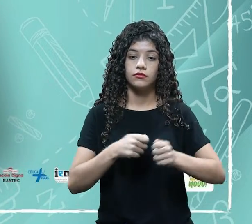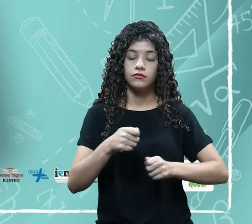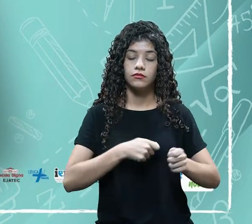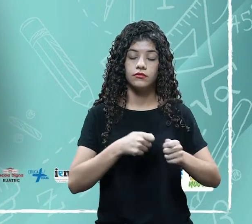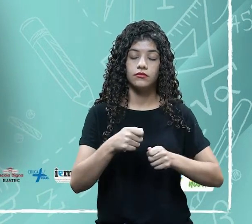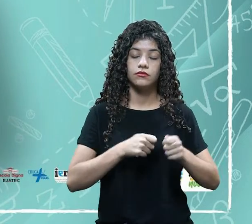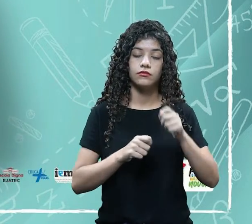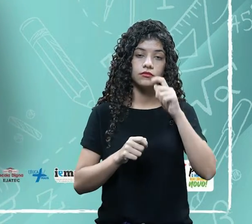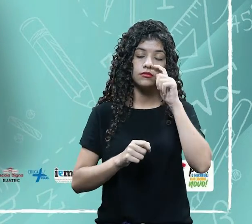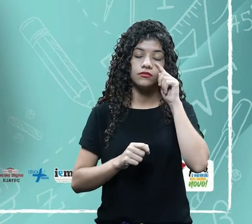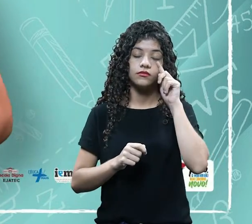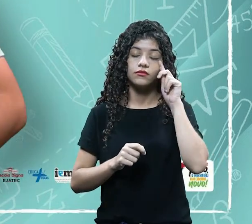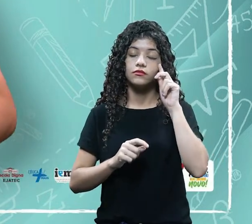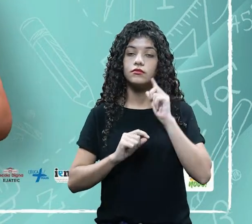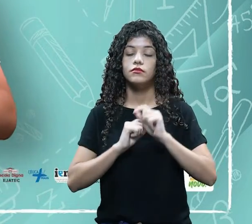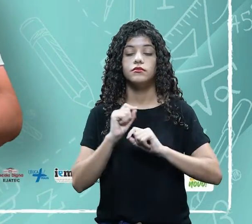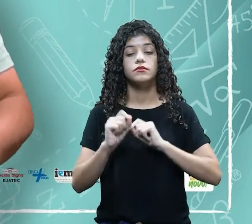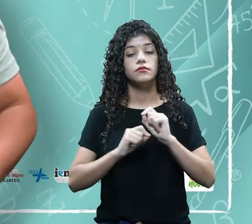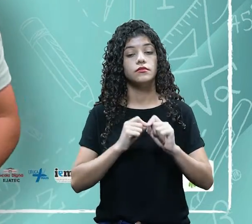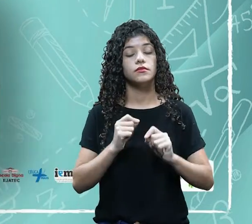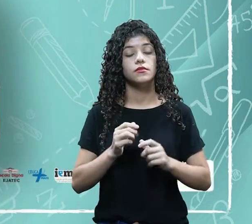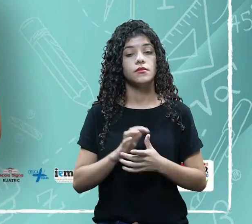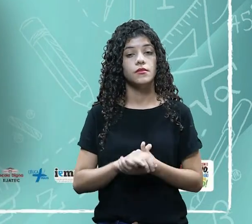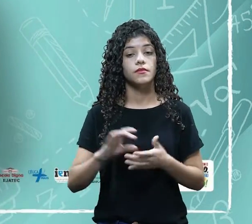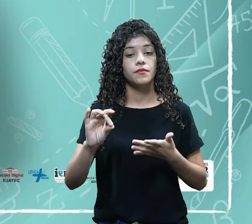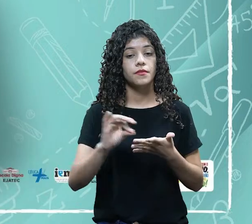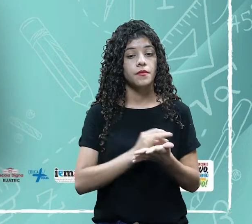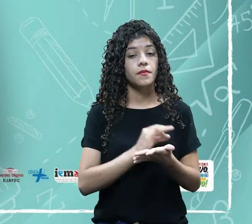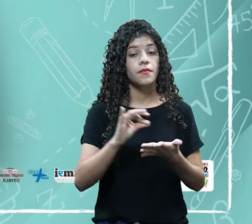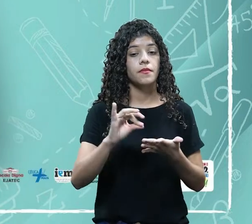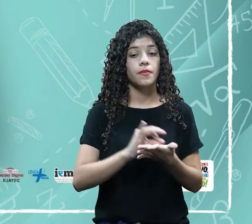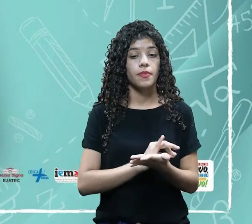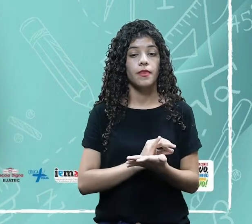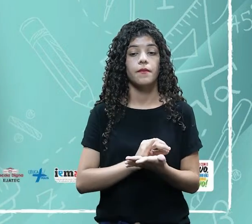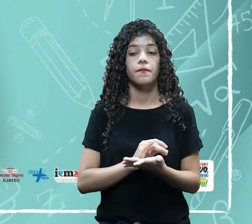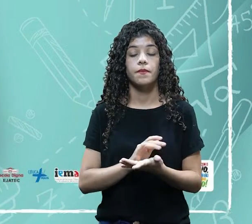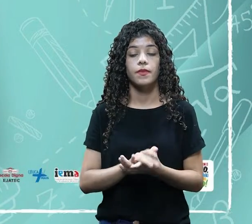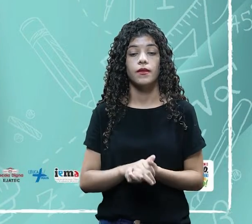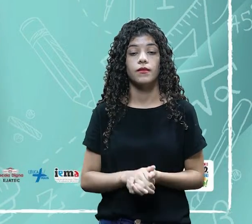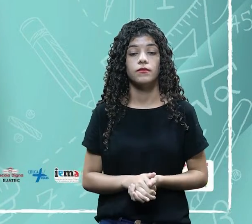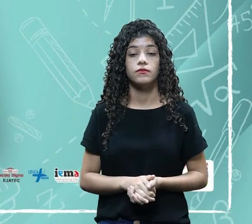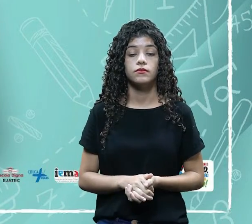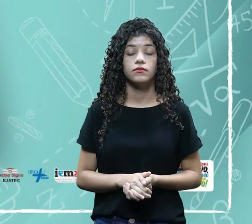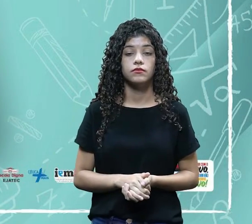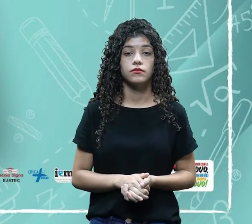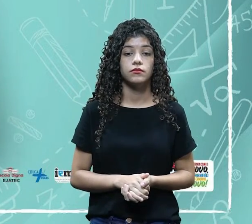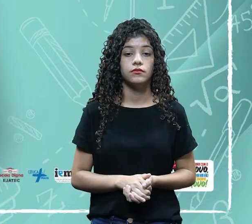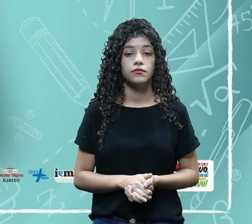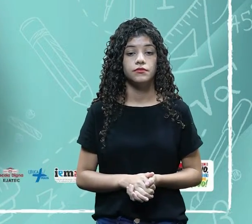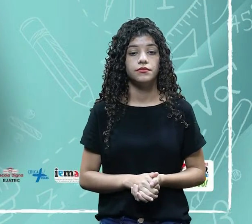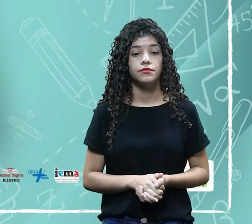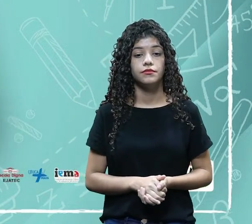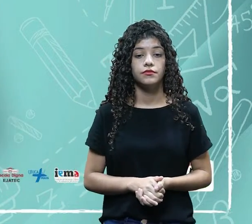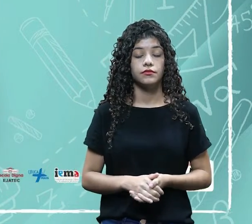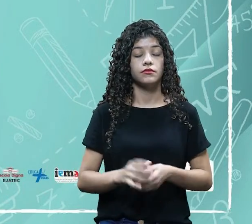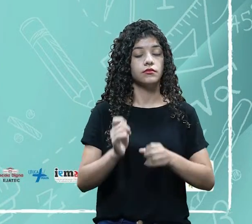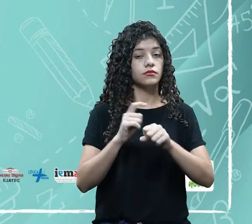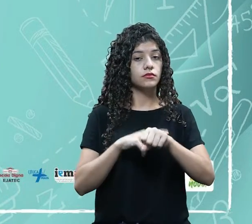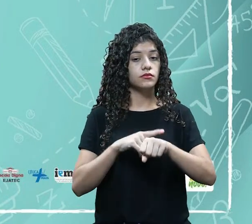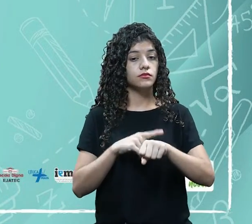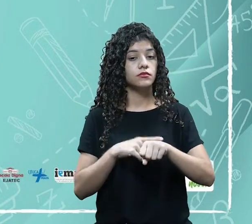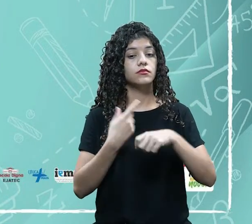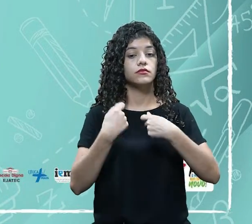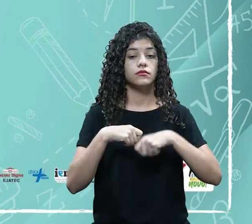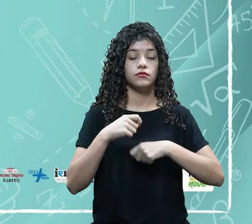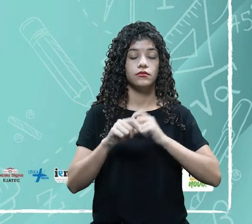é justamente isso, né? Aqueles documentos, eles estão circulando, estão tramitando, né? Aqueles documentos correntes, e em determinado momento